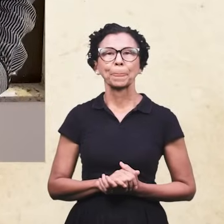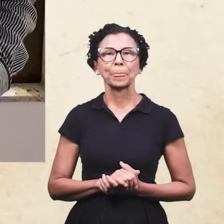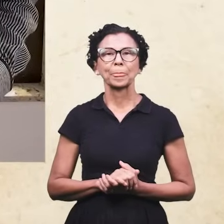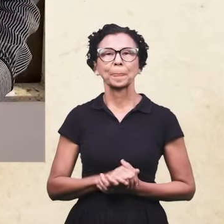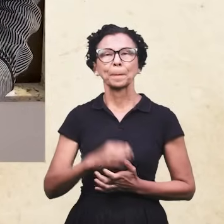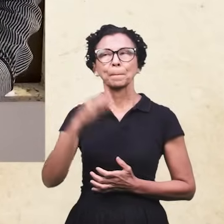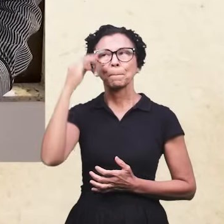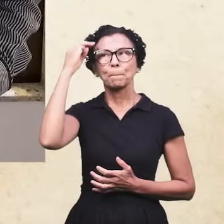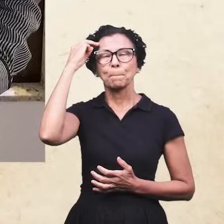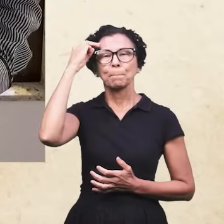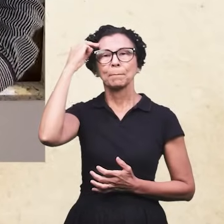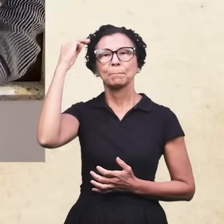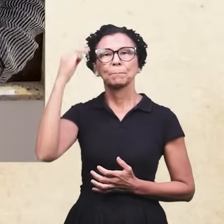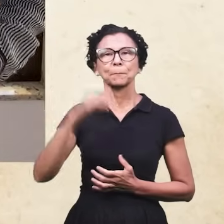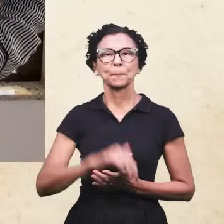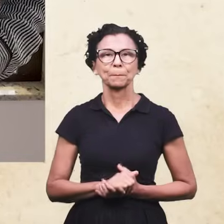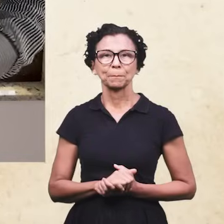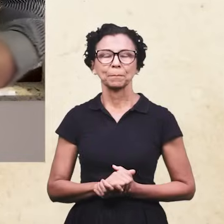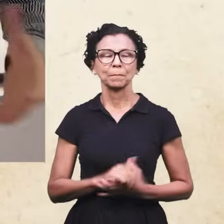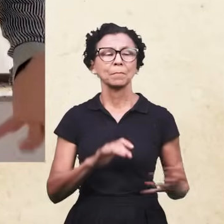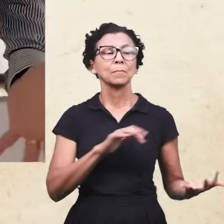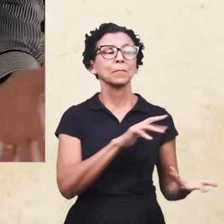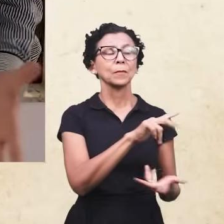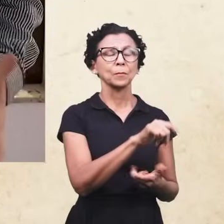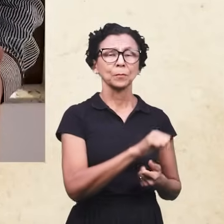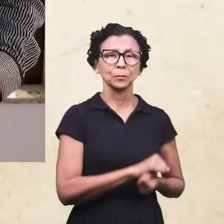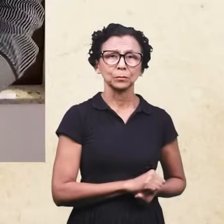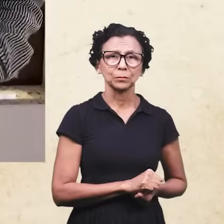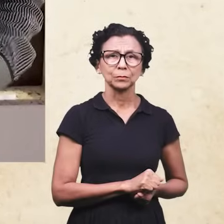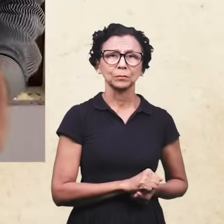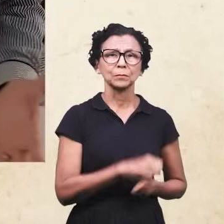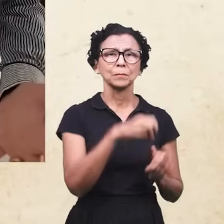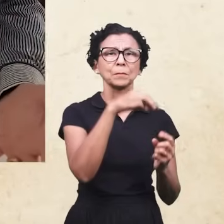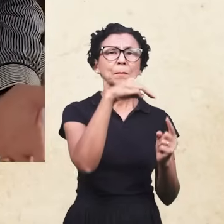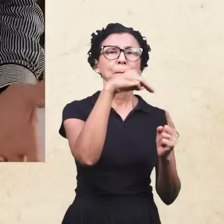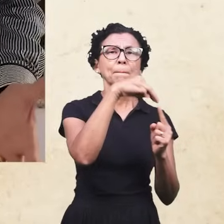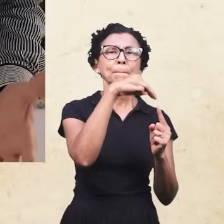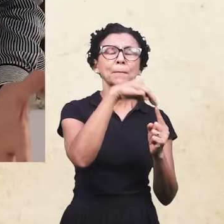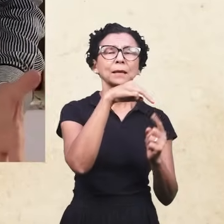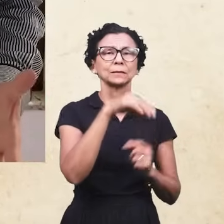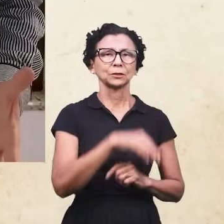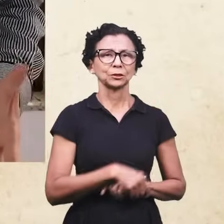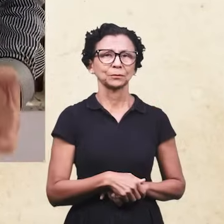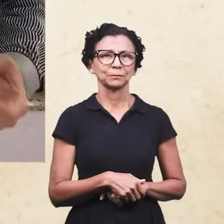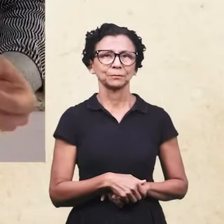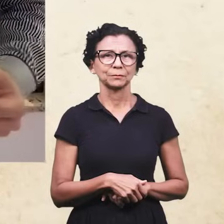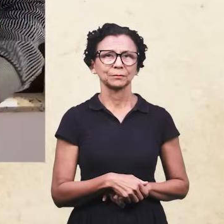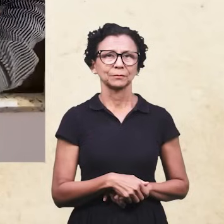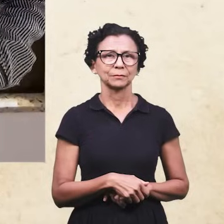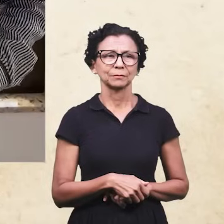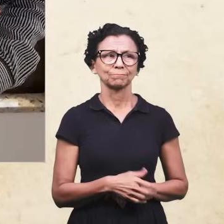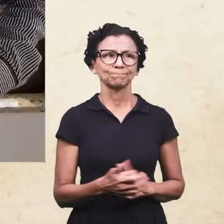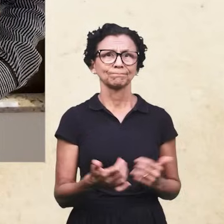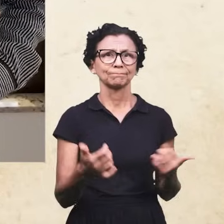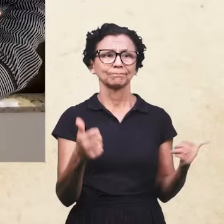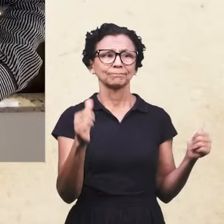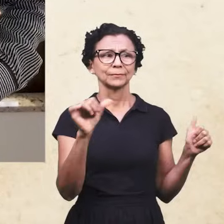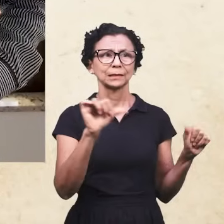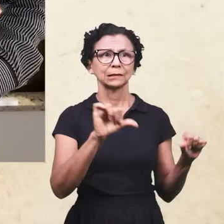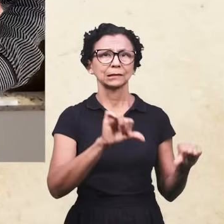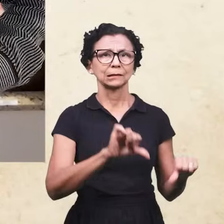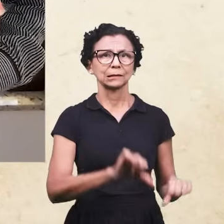nossa mente. Então, como que o mundo vive? Como que está a mente do mundo? O mundo ele vem de mal a